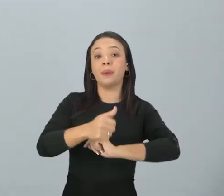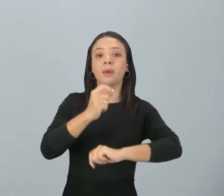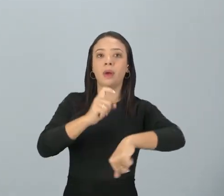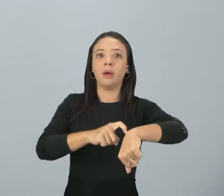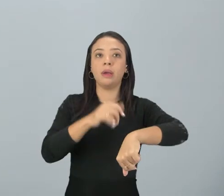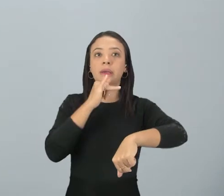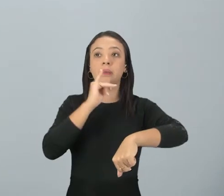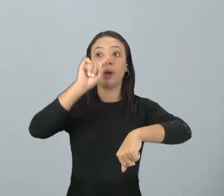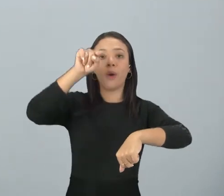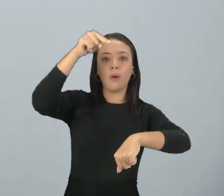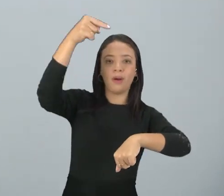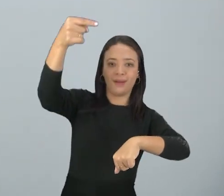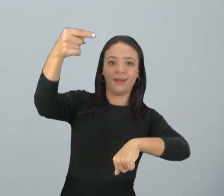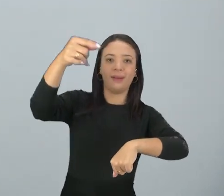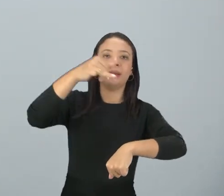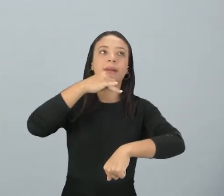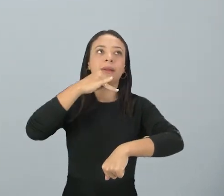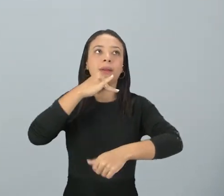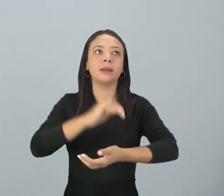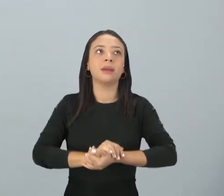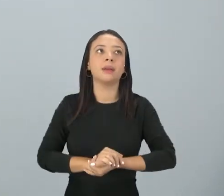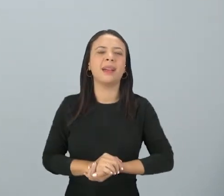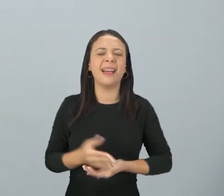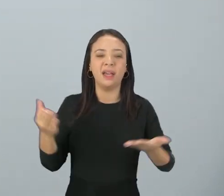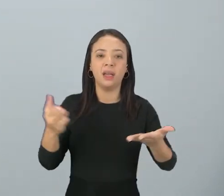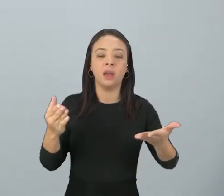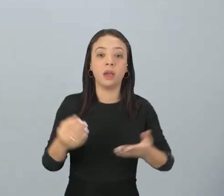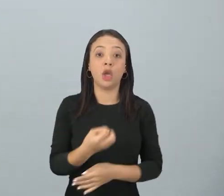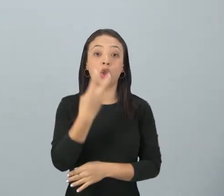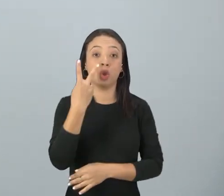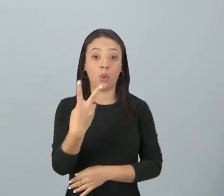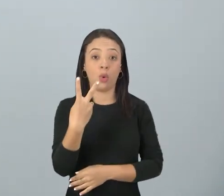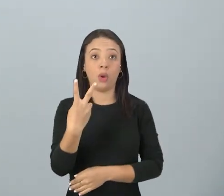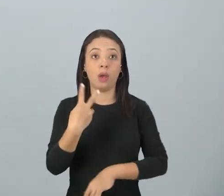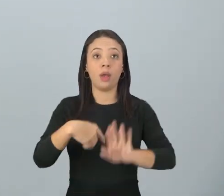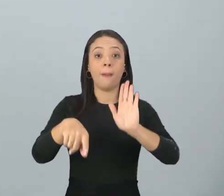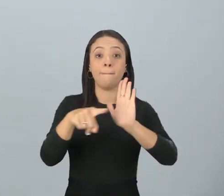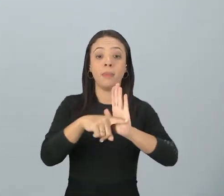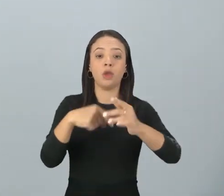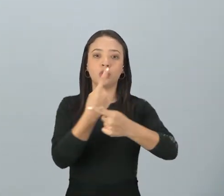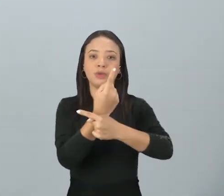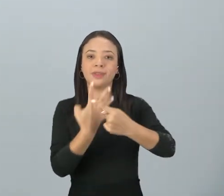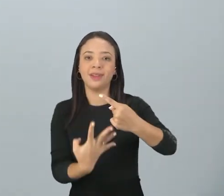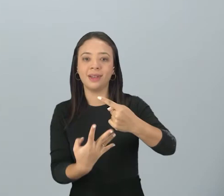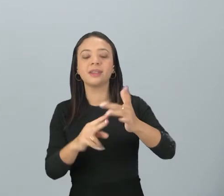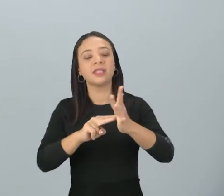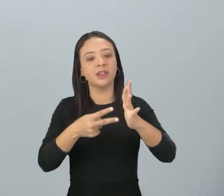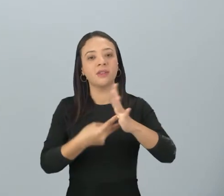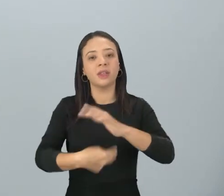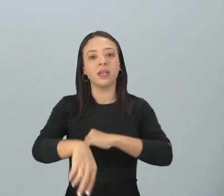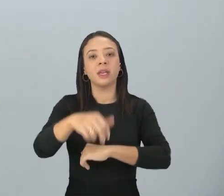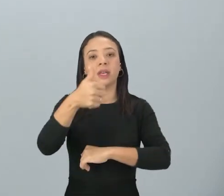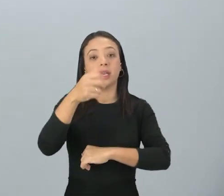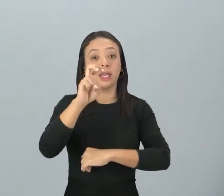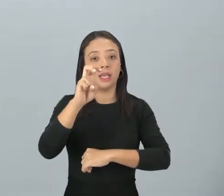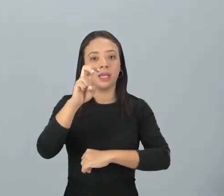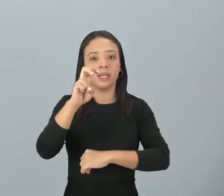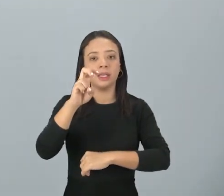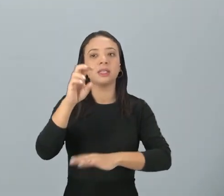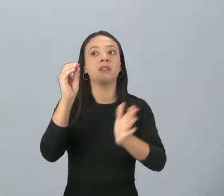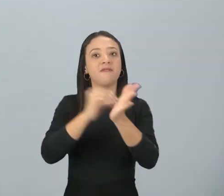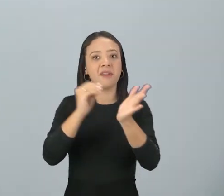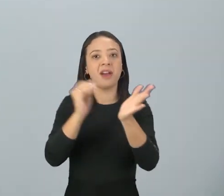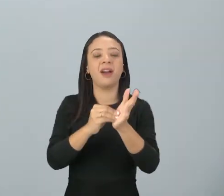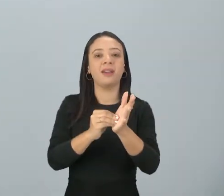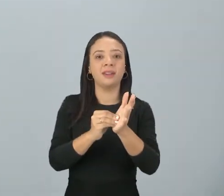Por exemplo, a hora seguinte, são las 2 menos quarto, ou seja, eu sei que falta 15 para as 2,